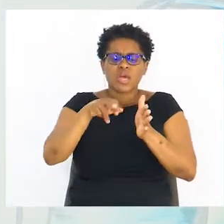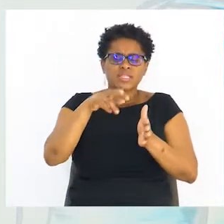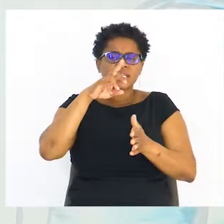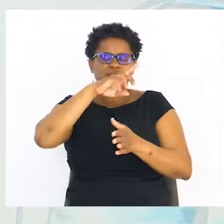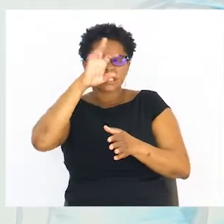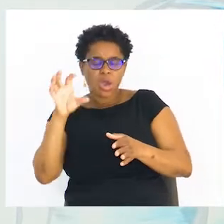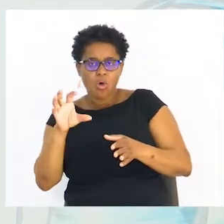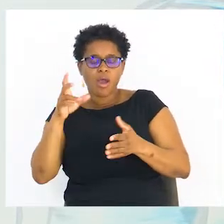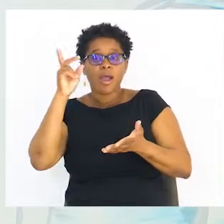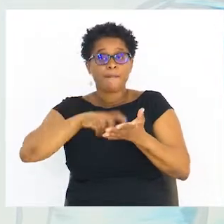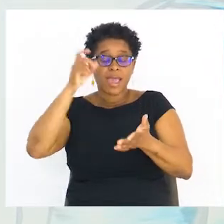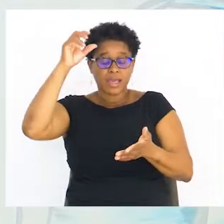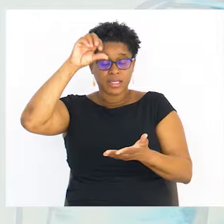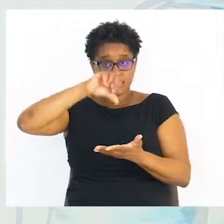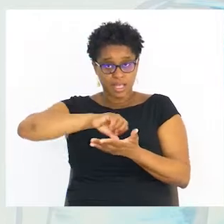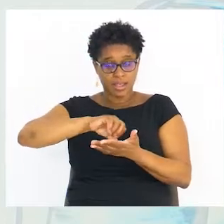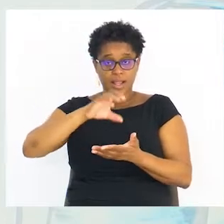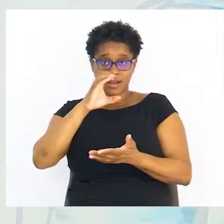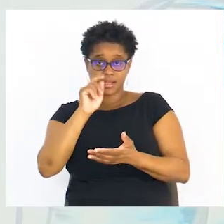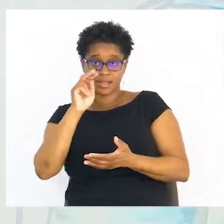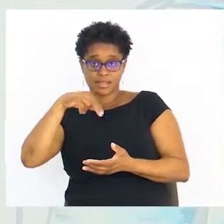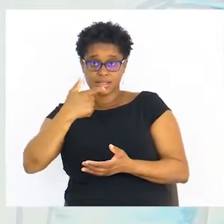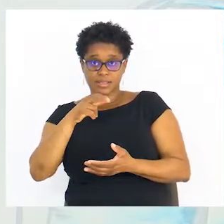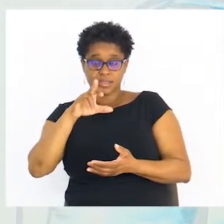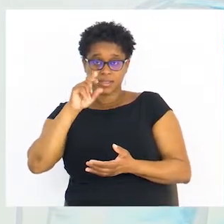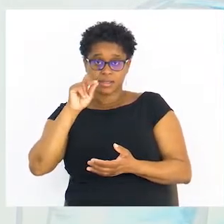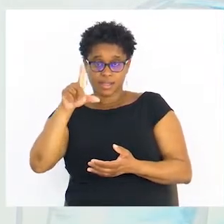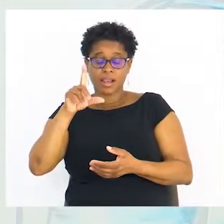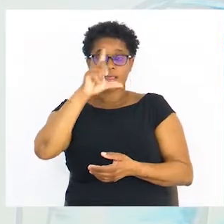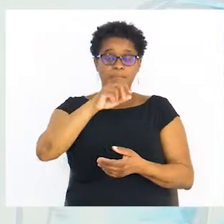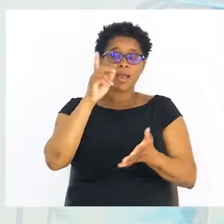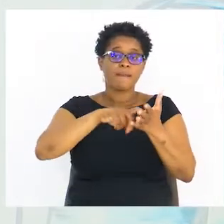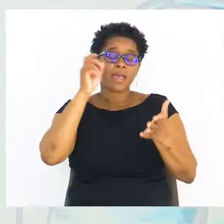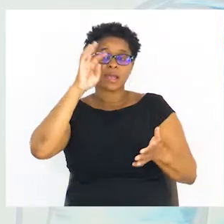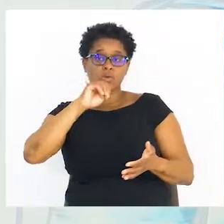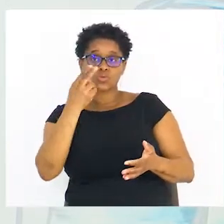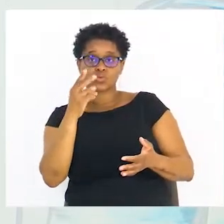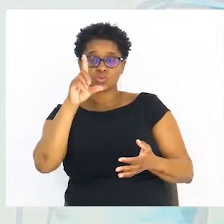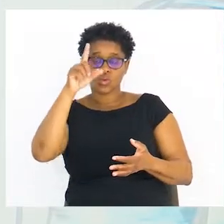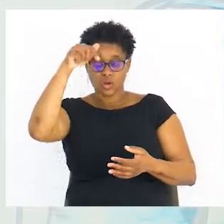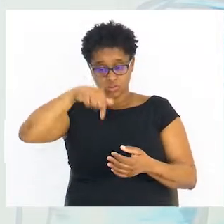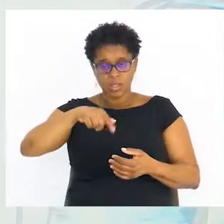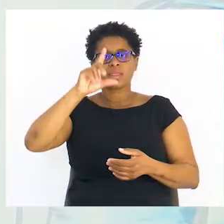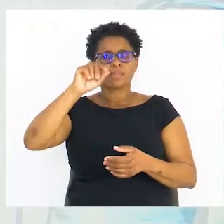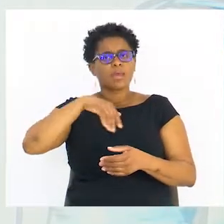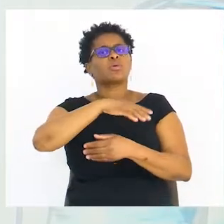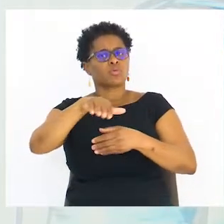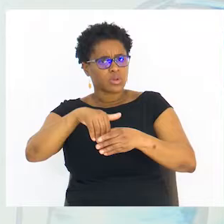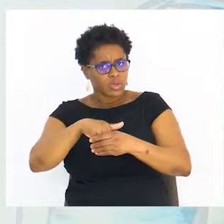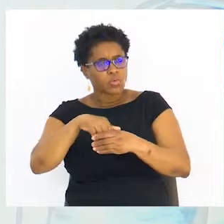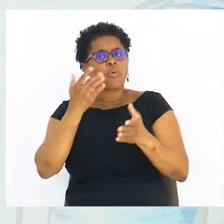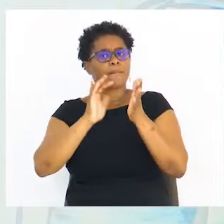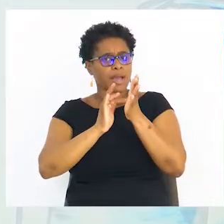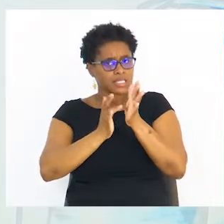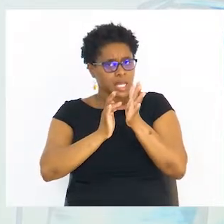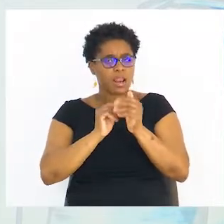América Central e América do Sul, inclusive o Brasil.